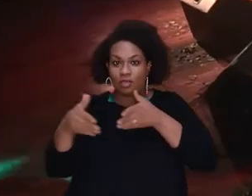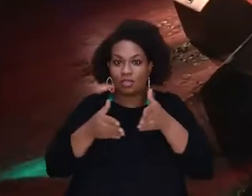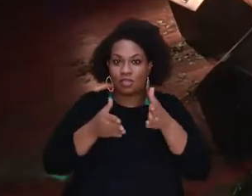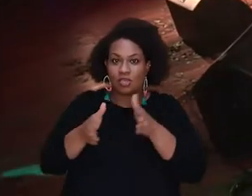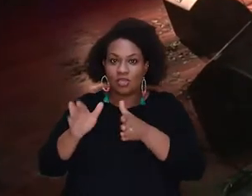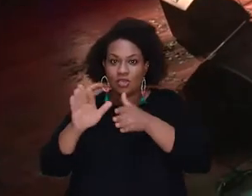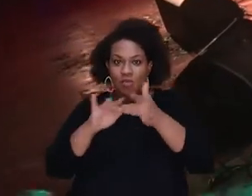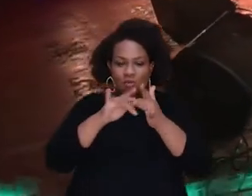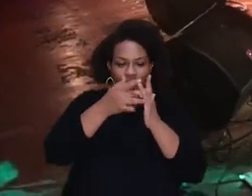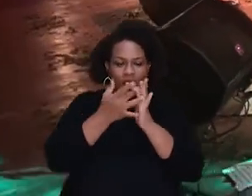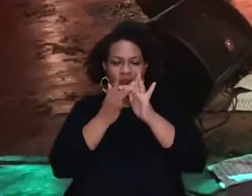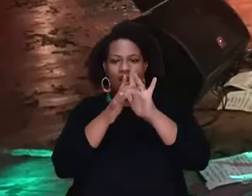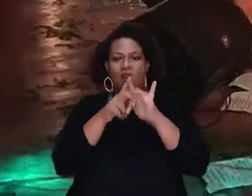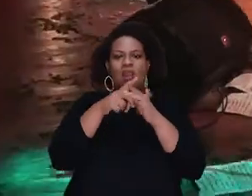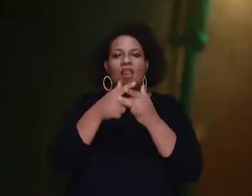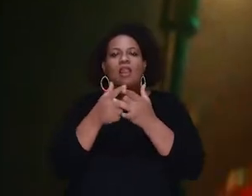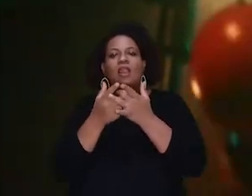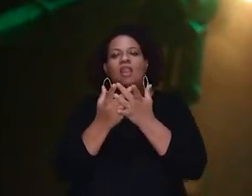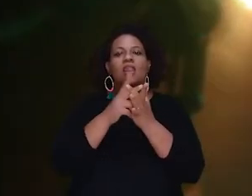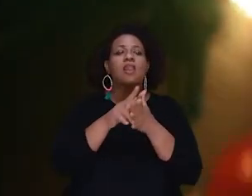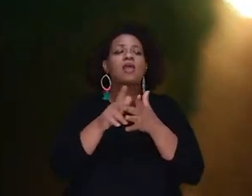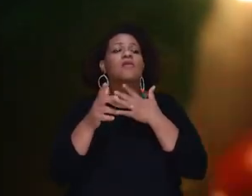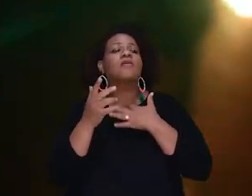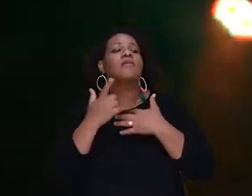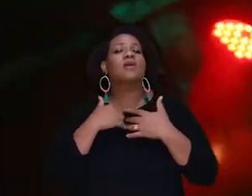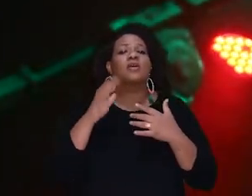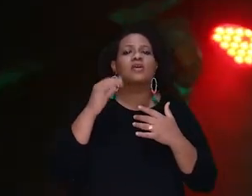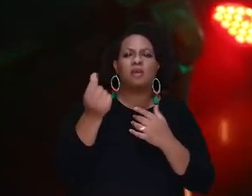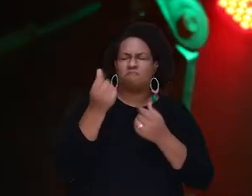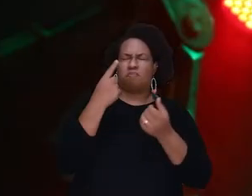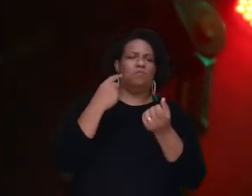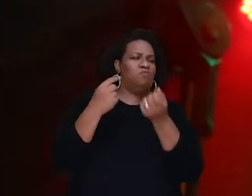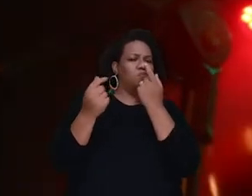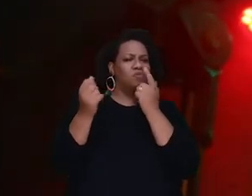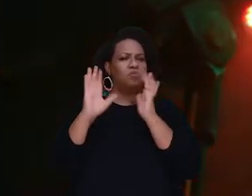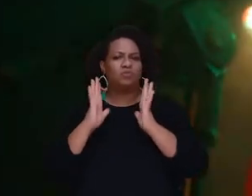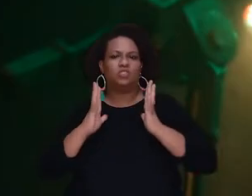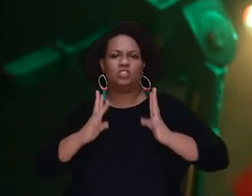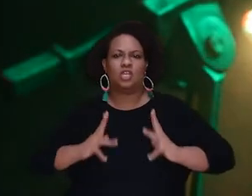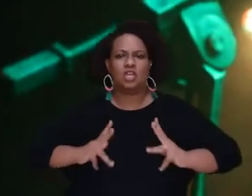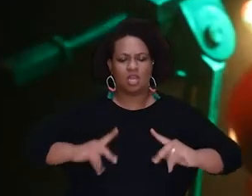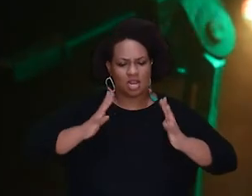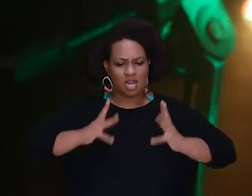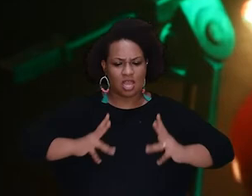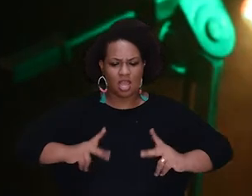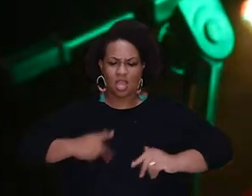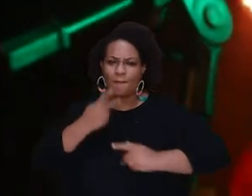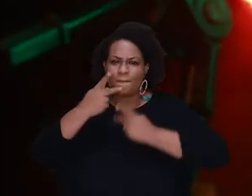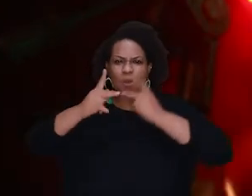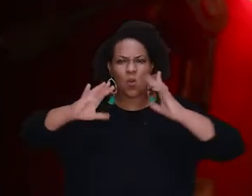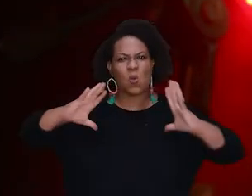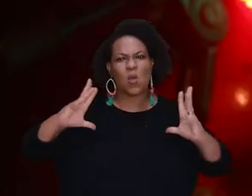lagoa engolindo a tua boca. Eu vou pingar em quem até já me cuspiu, viu? Enxago a